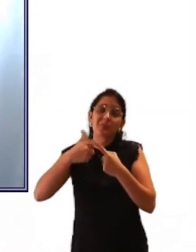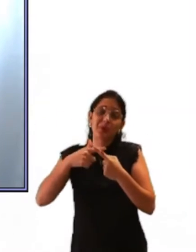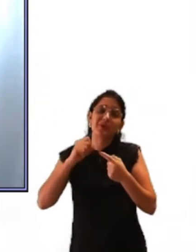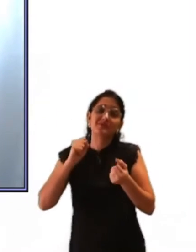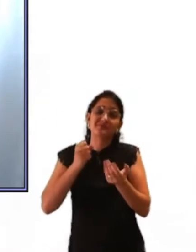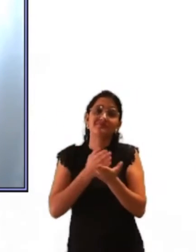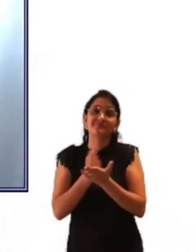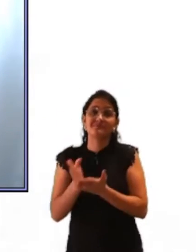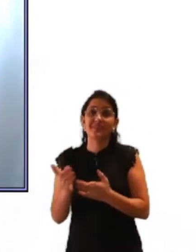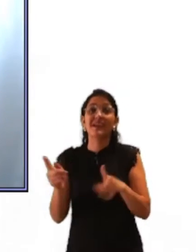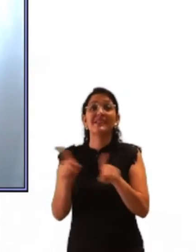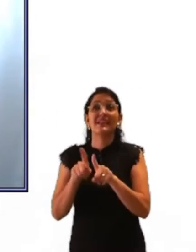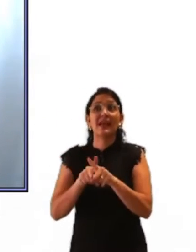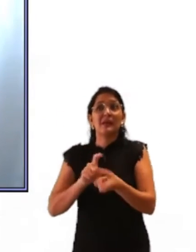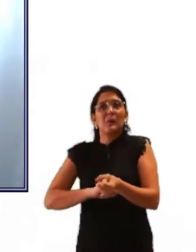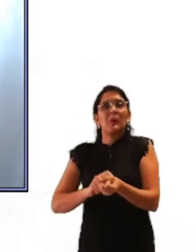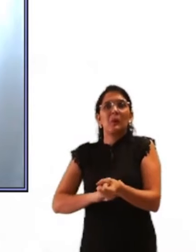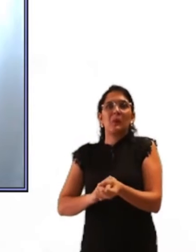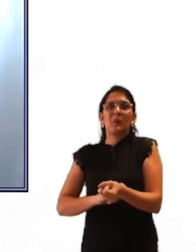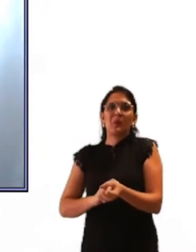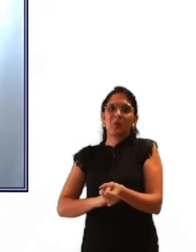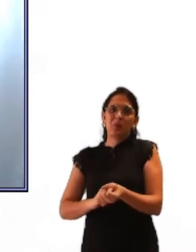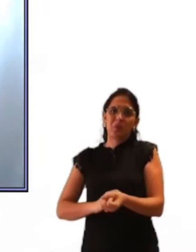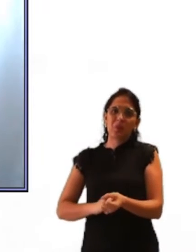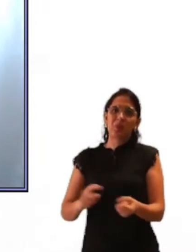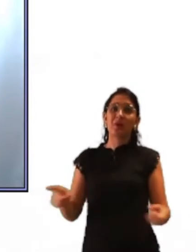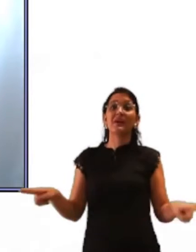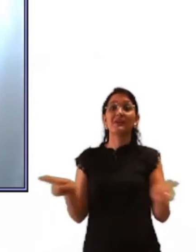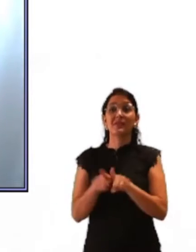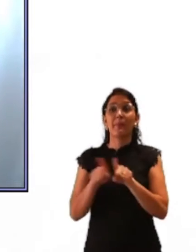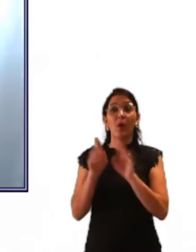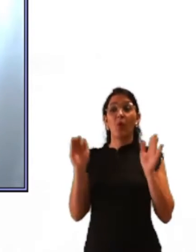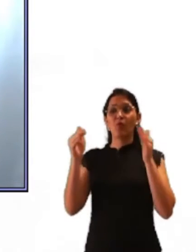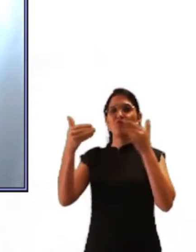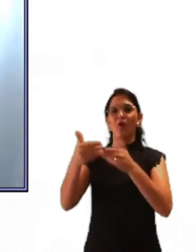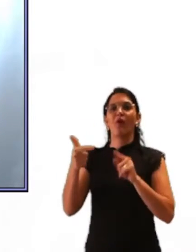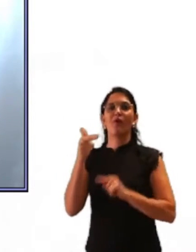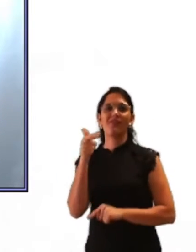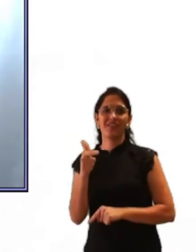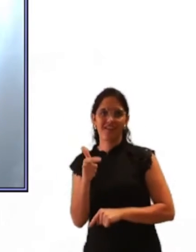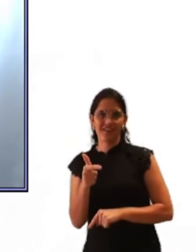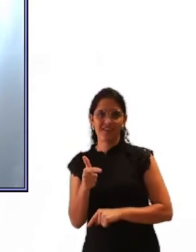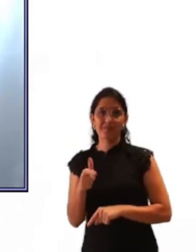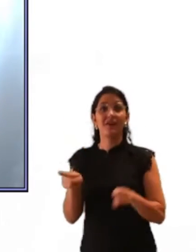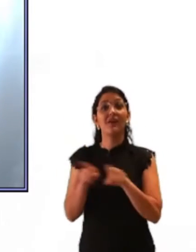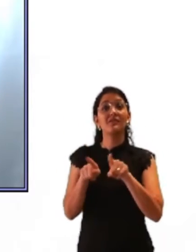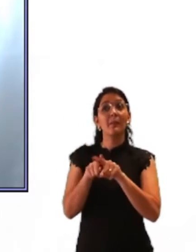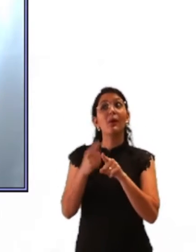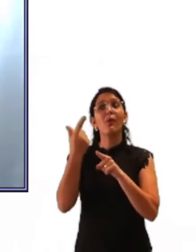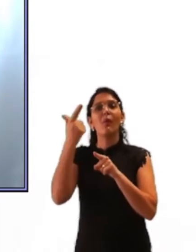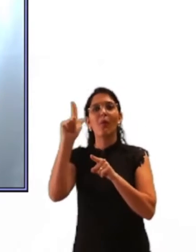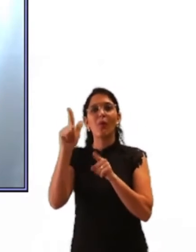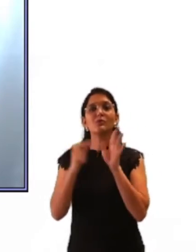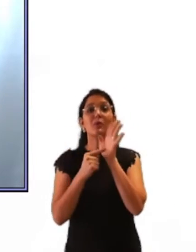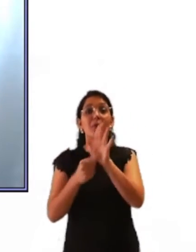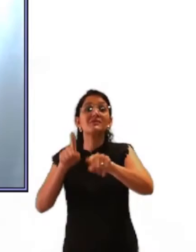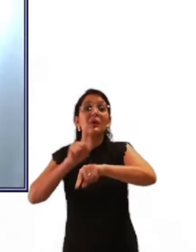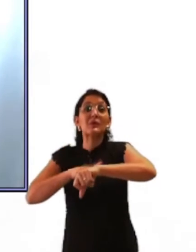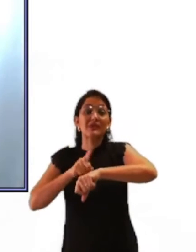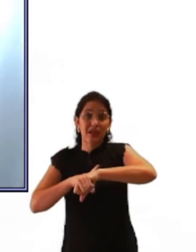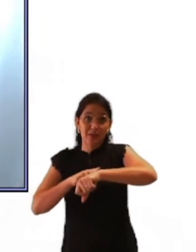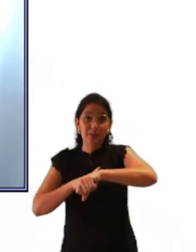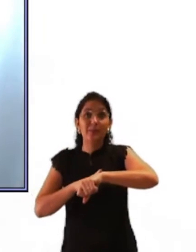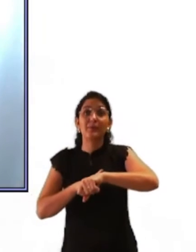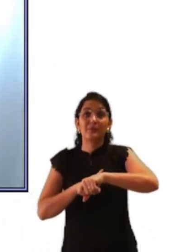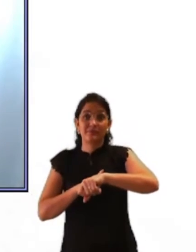o estresse, a gente tem a questão do foco na arma. A gente tem uma outra questão, que é a questão do tempo,